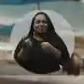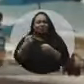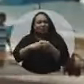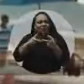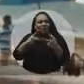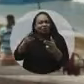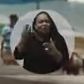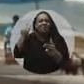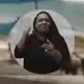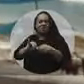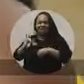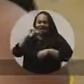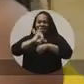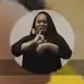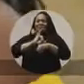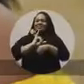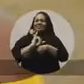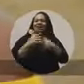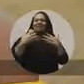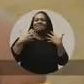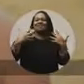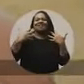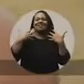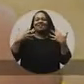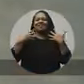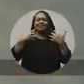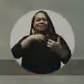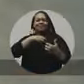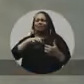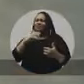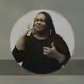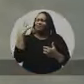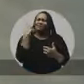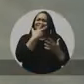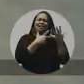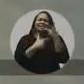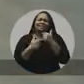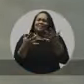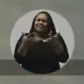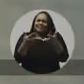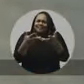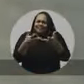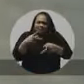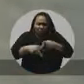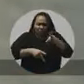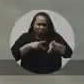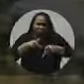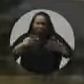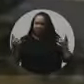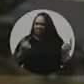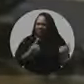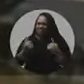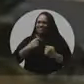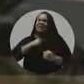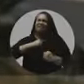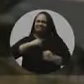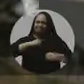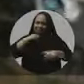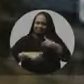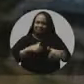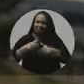antes, a capital do verão. Salvador hoje está linda, está maravilhosa. Salvador tem um povo receptivo, retado, trabalhador. Bruno Reis vai